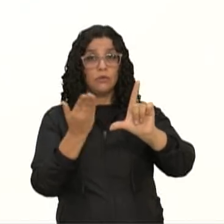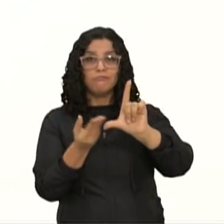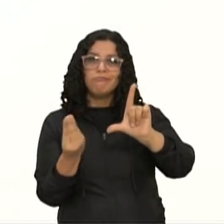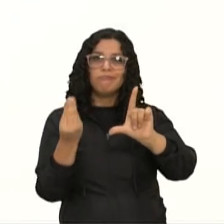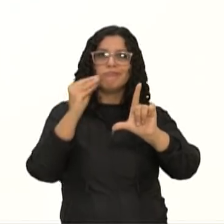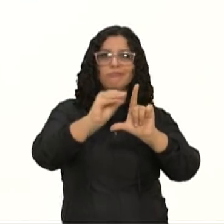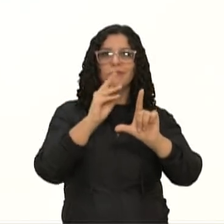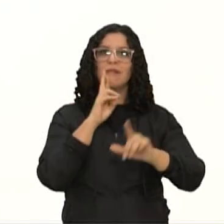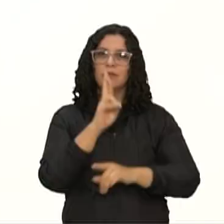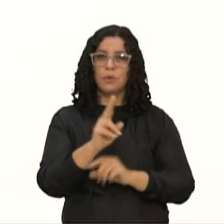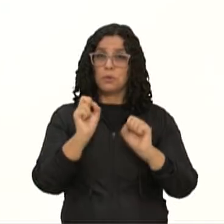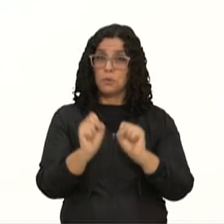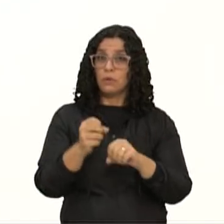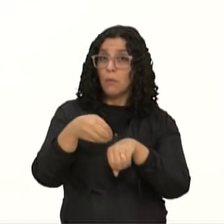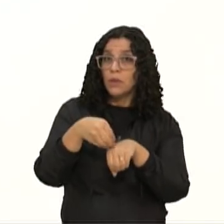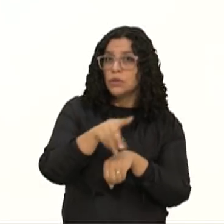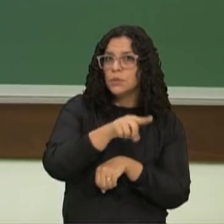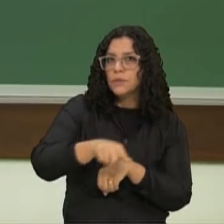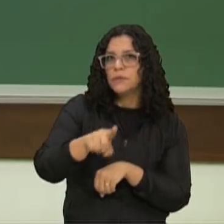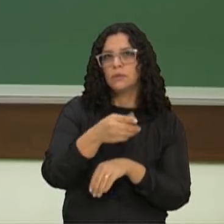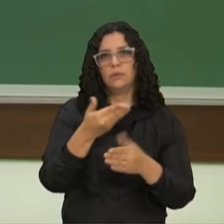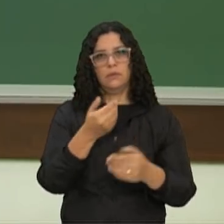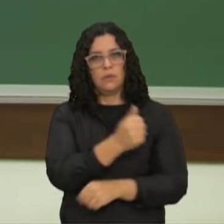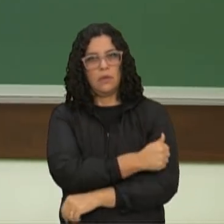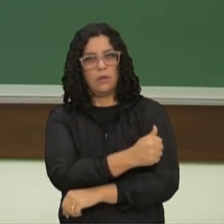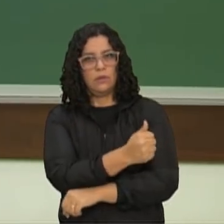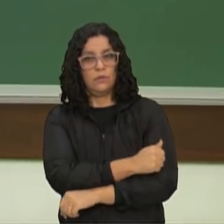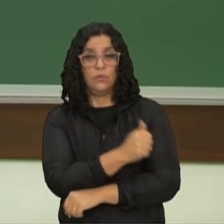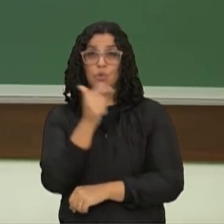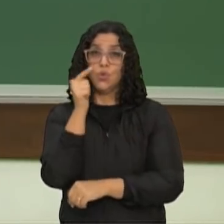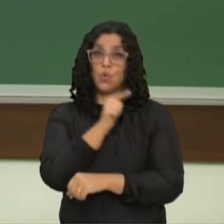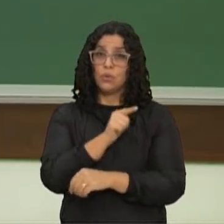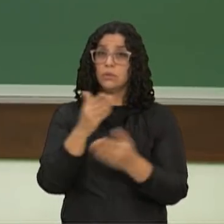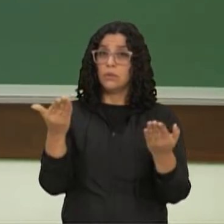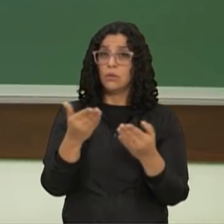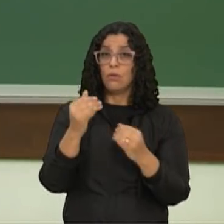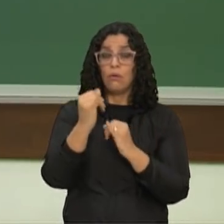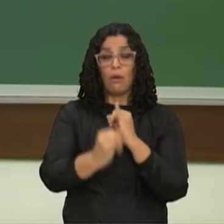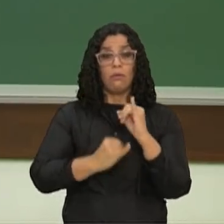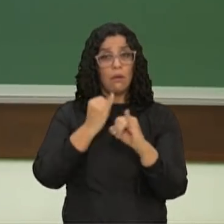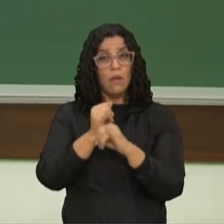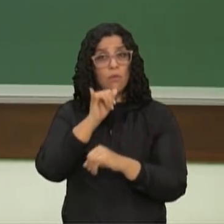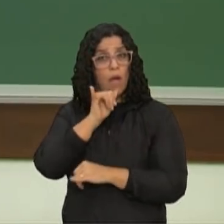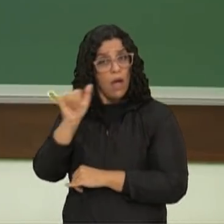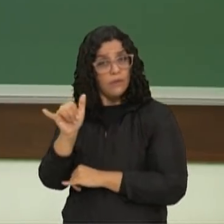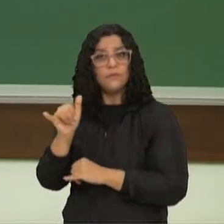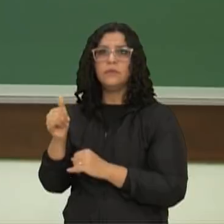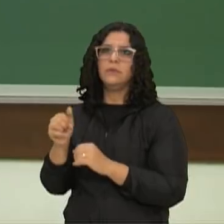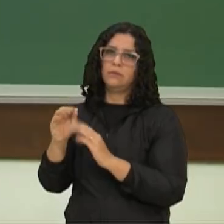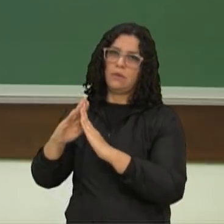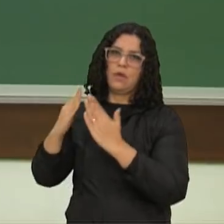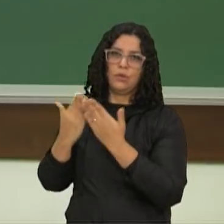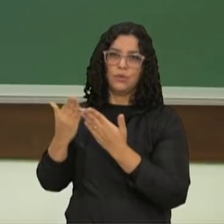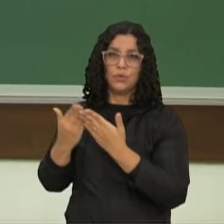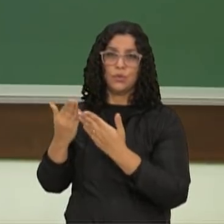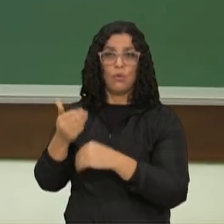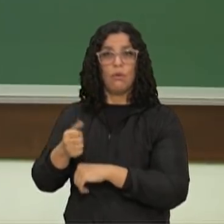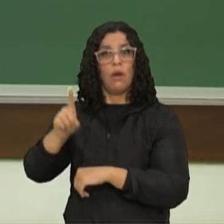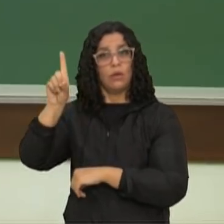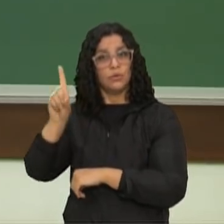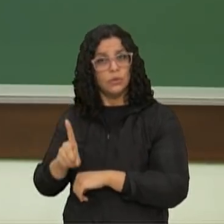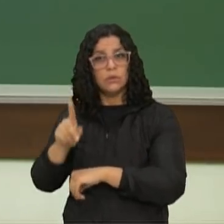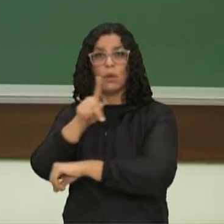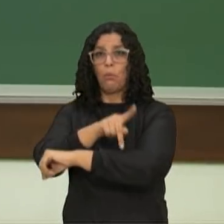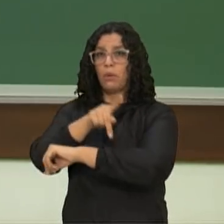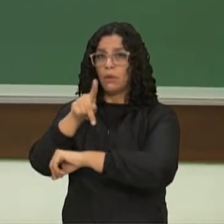vem a dica importante para você, estudante. Caso você não consiga ter acesso, notifique a sua escola, a sua direção, o